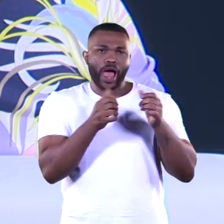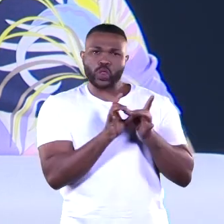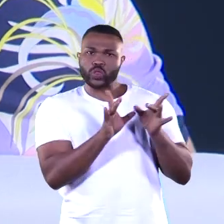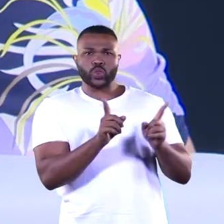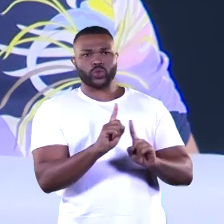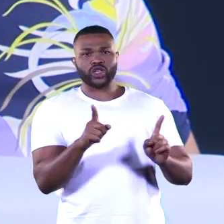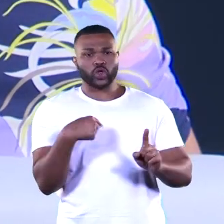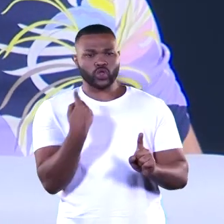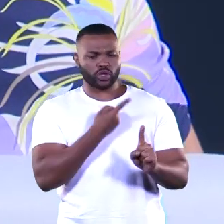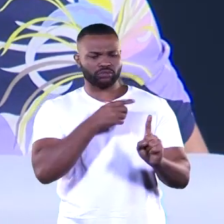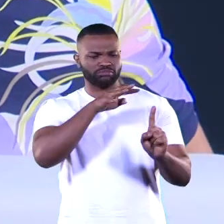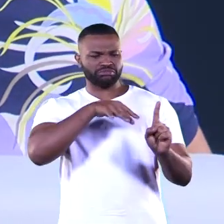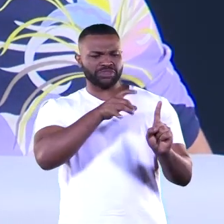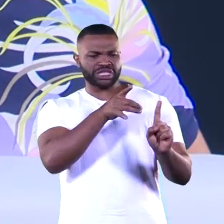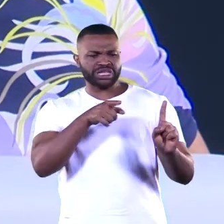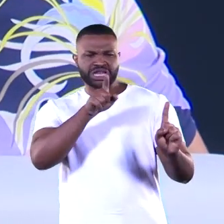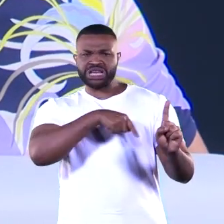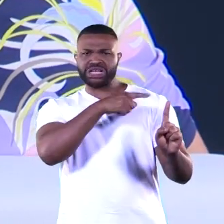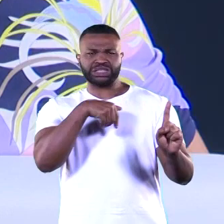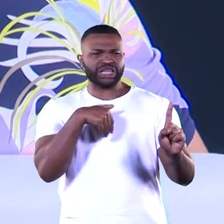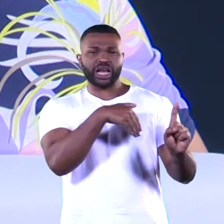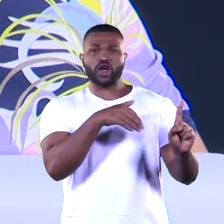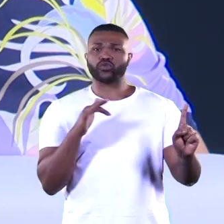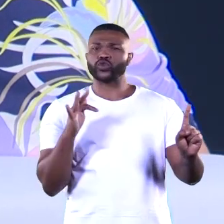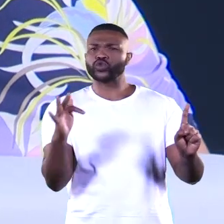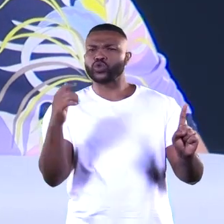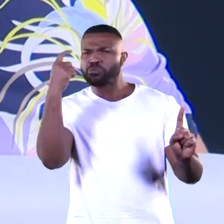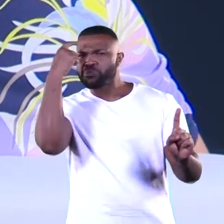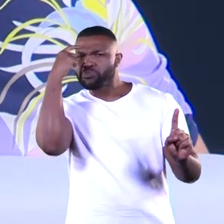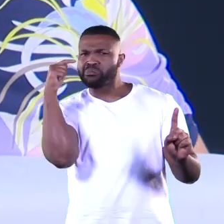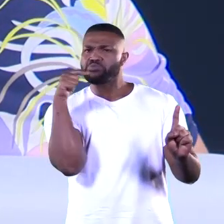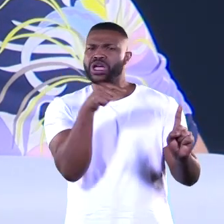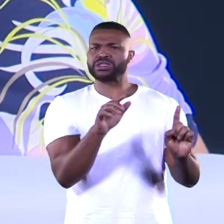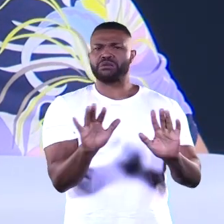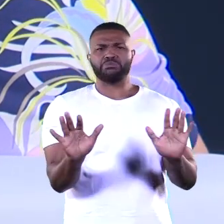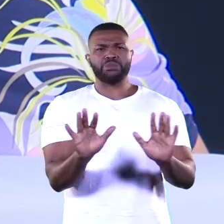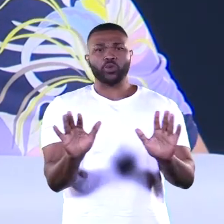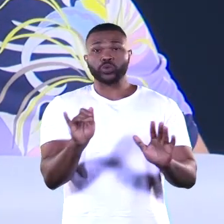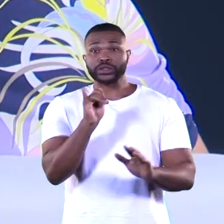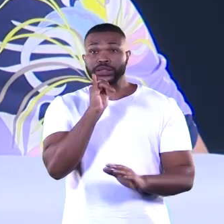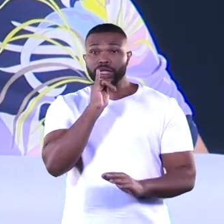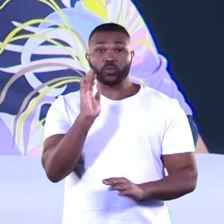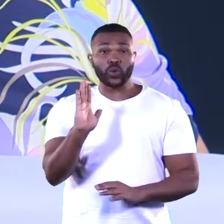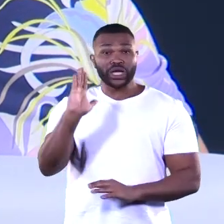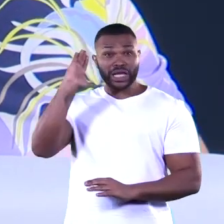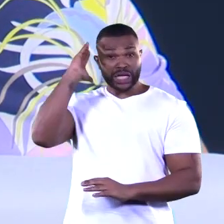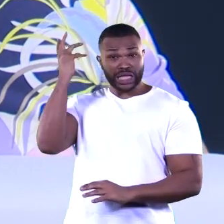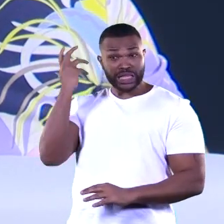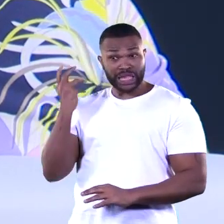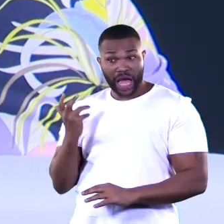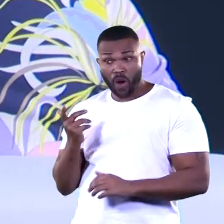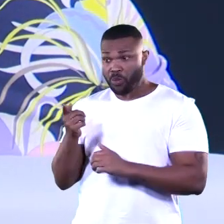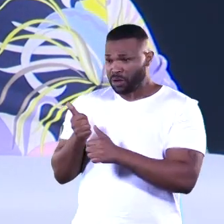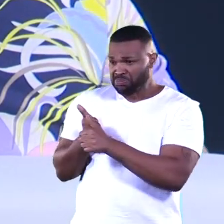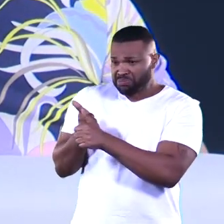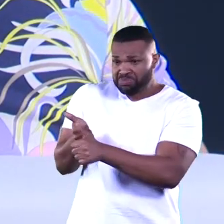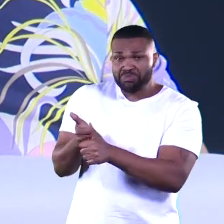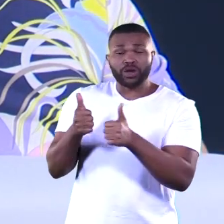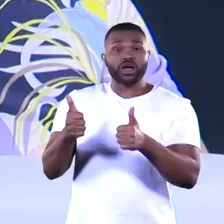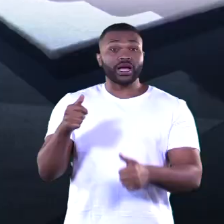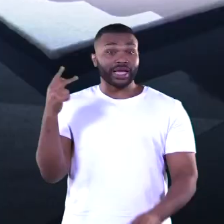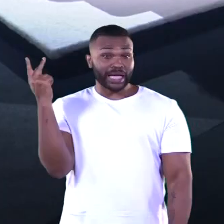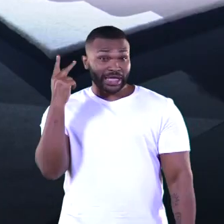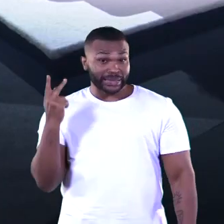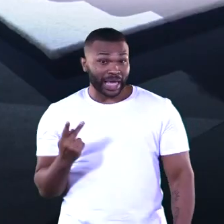cancela, mas não se preocupa como ficou cancelado daqui a uns meses, porque a minha vida, quando te cancelar, Thelma, tá ótima, eu vou seguir. A vida da Carol, quando